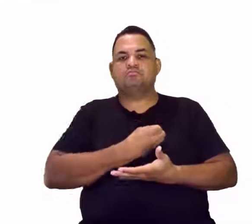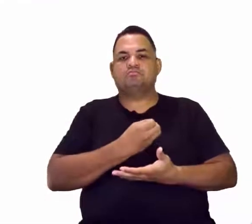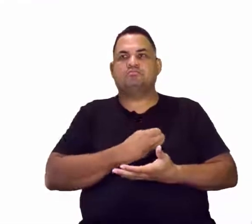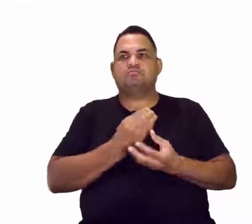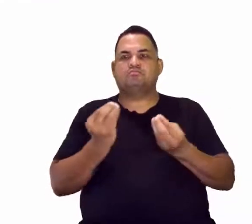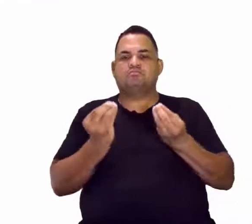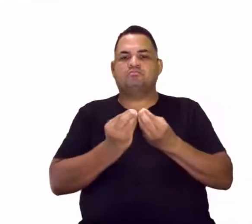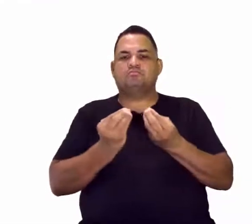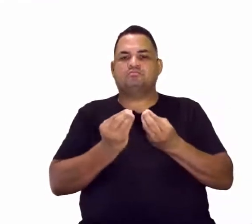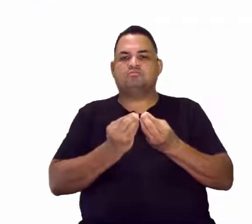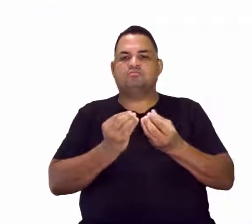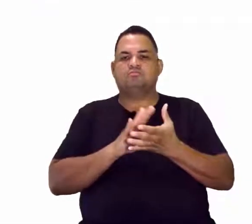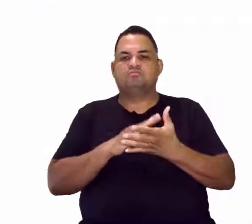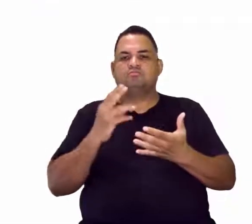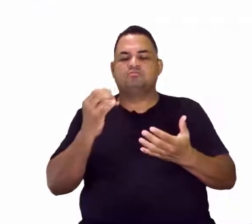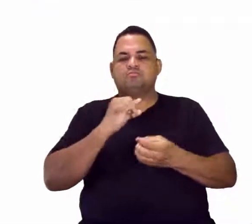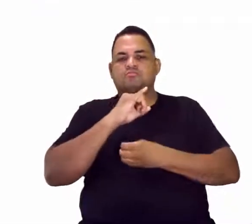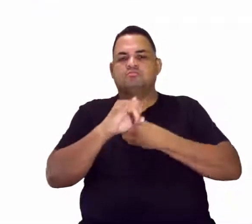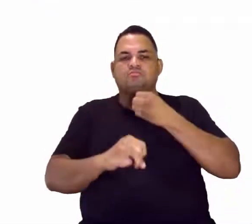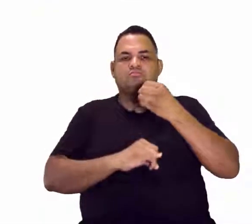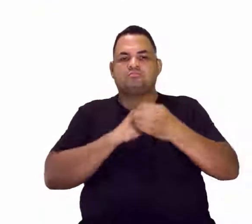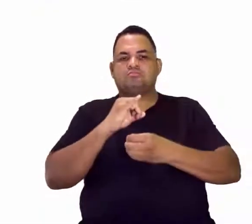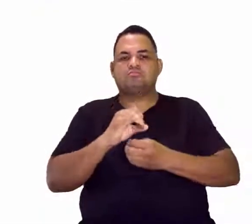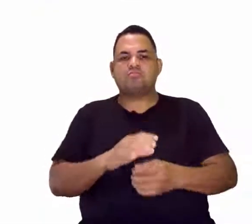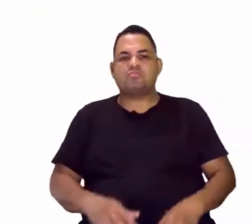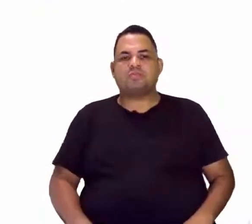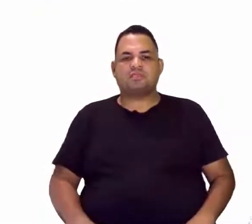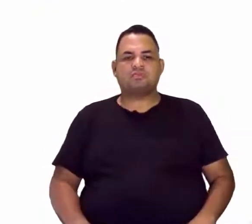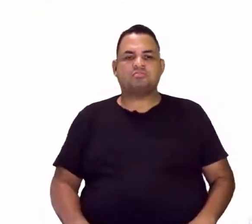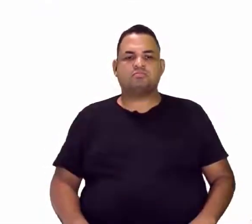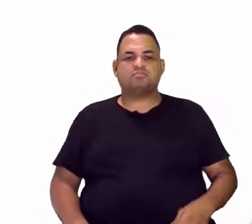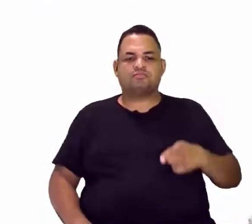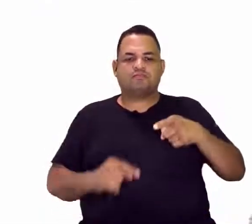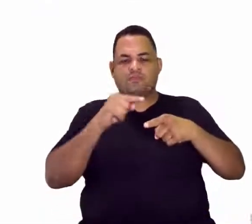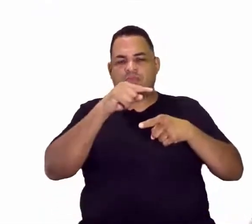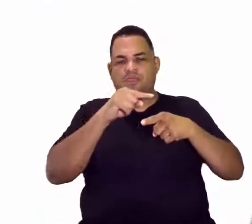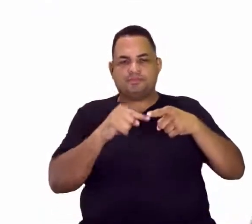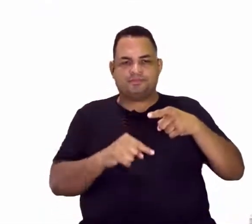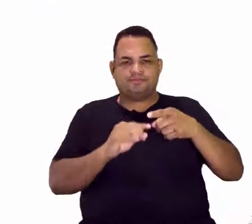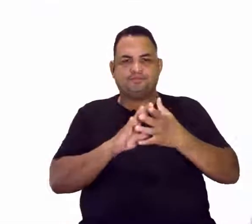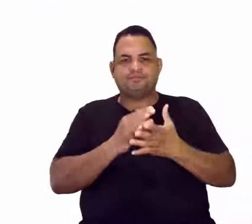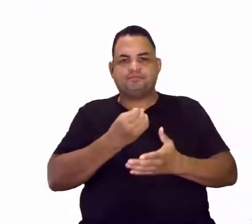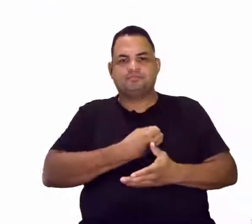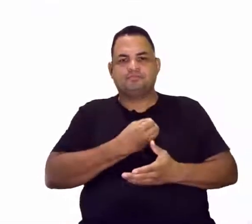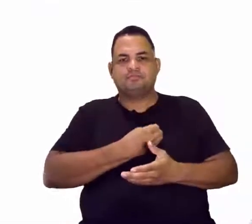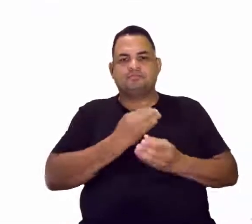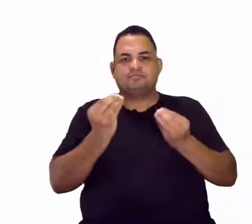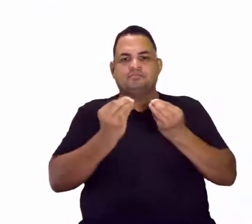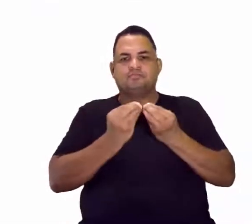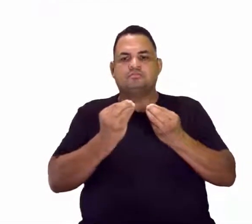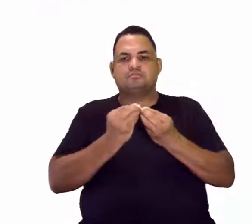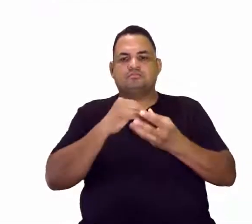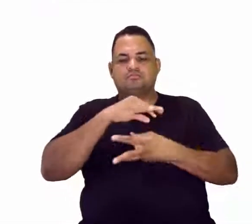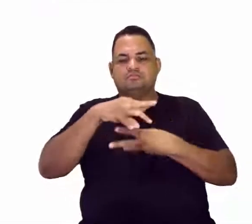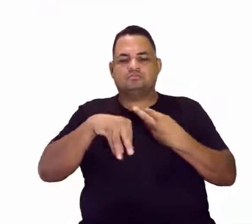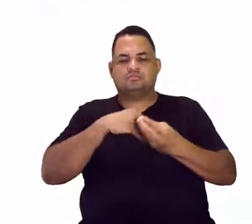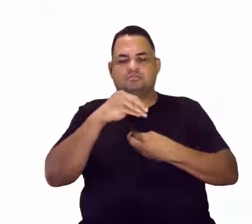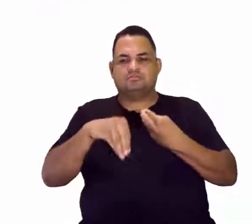de moléculas ionizadas e dividir pelo número de moléculas que